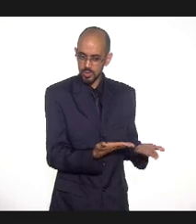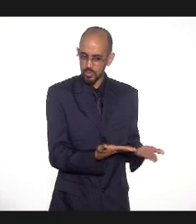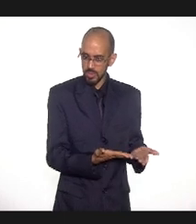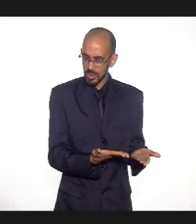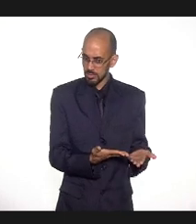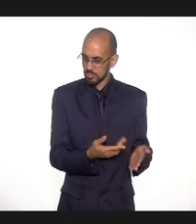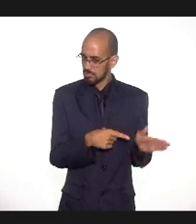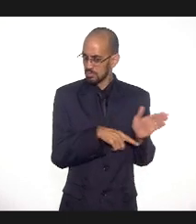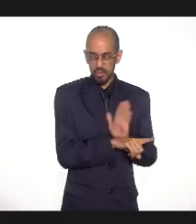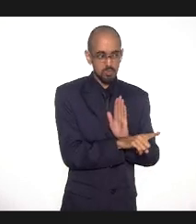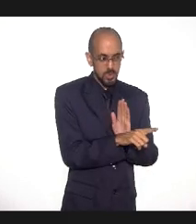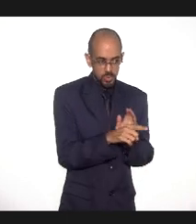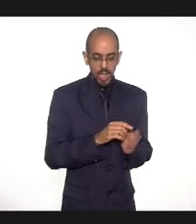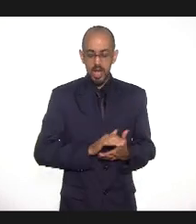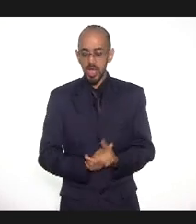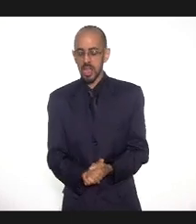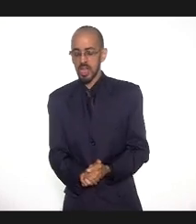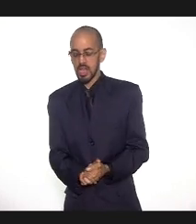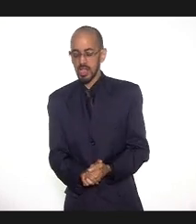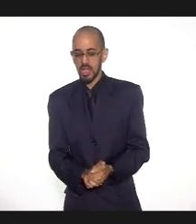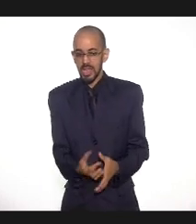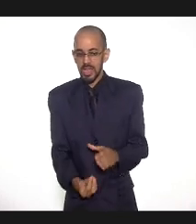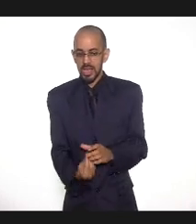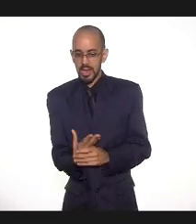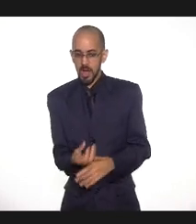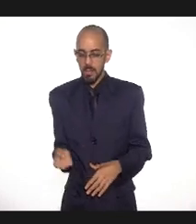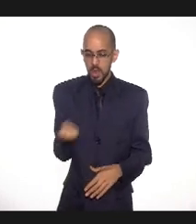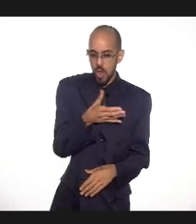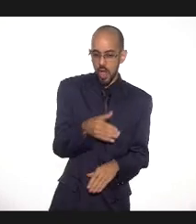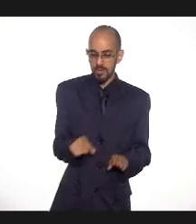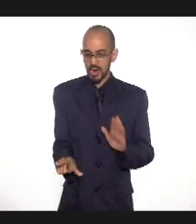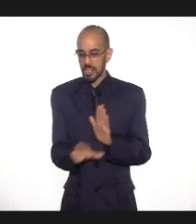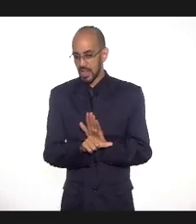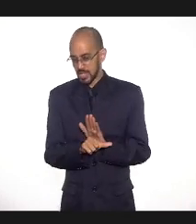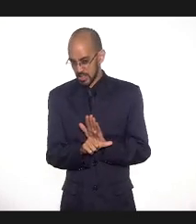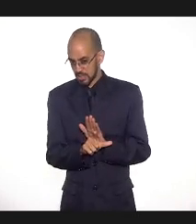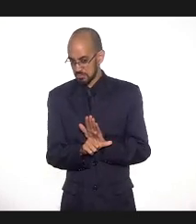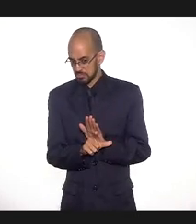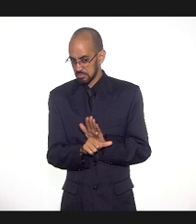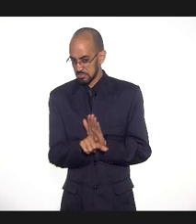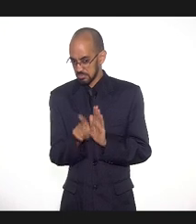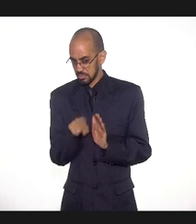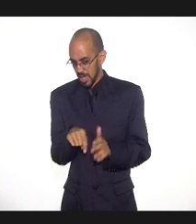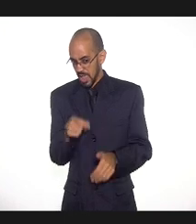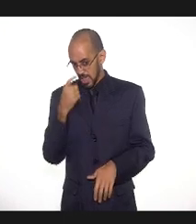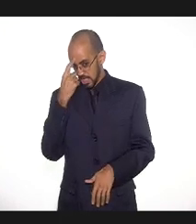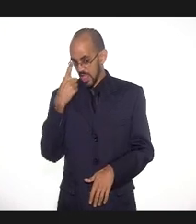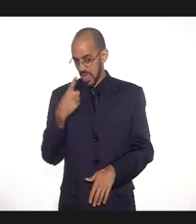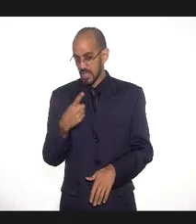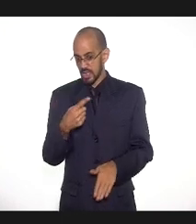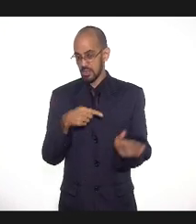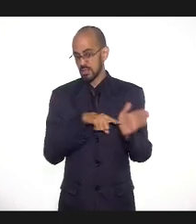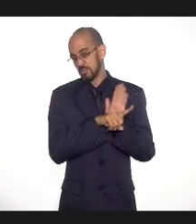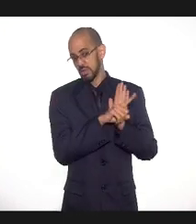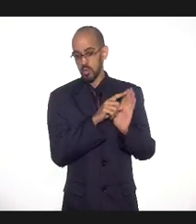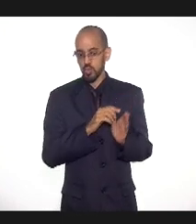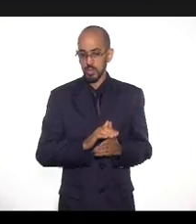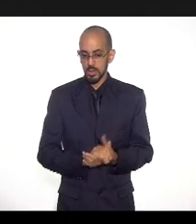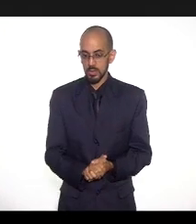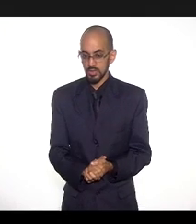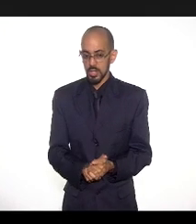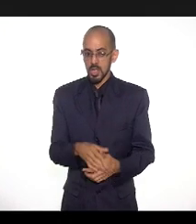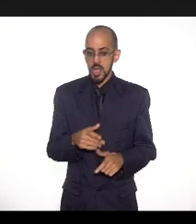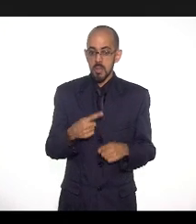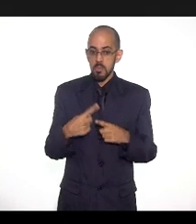vigor e criar uma nova lei? É essa a ideia? Porque